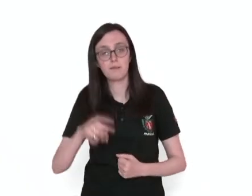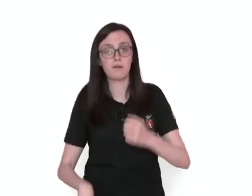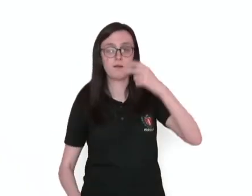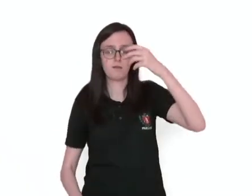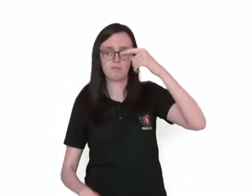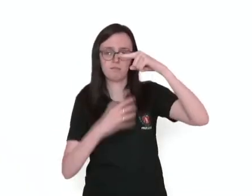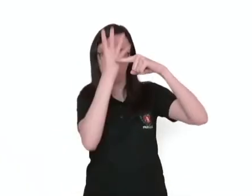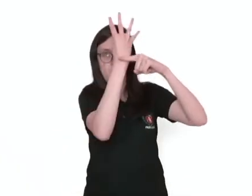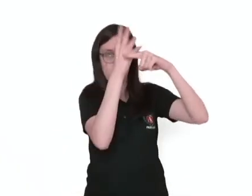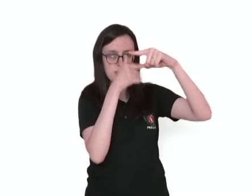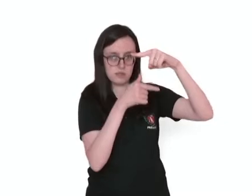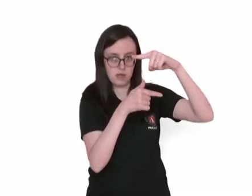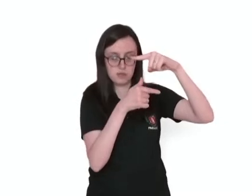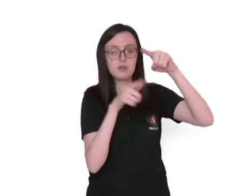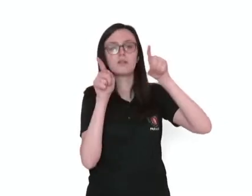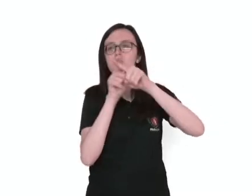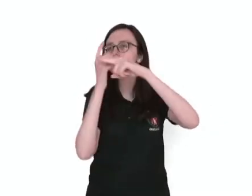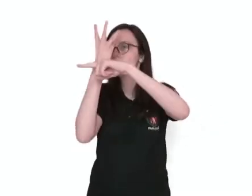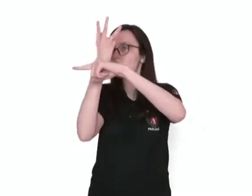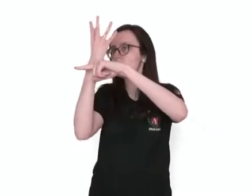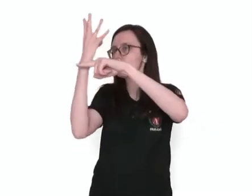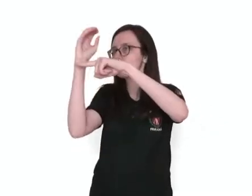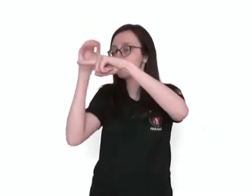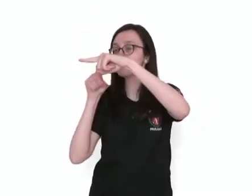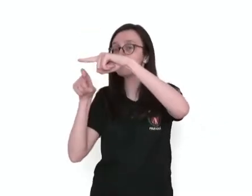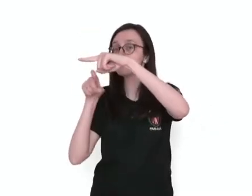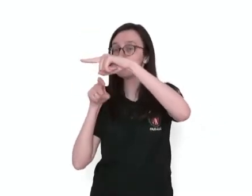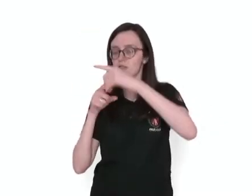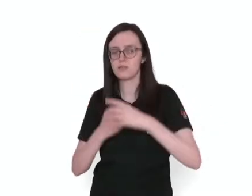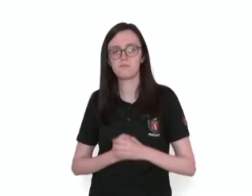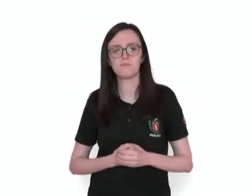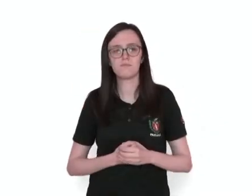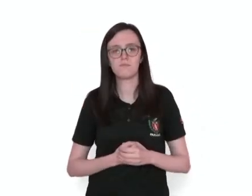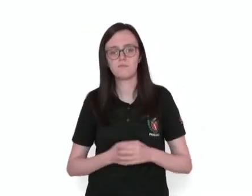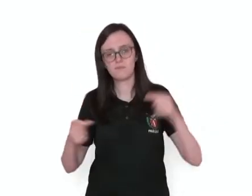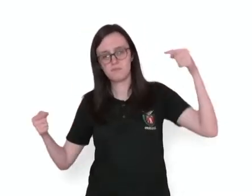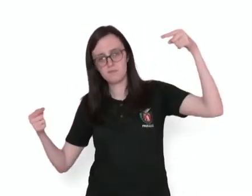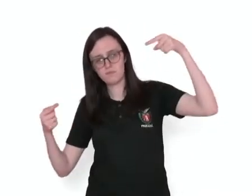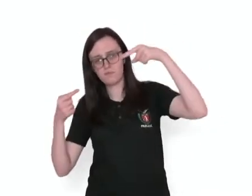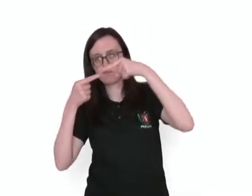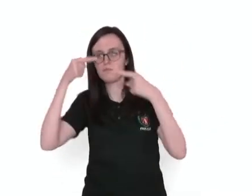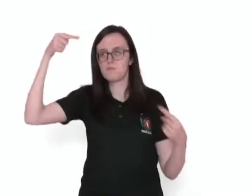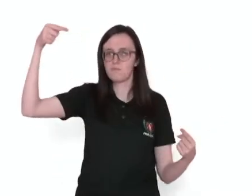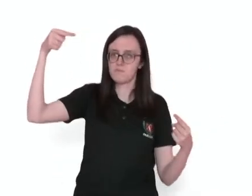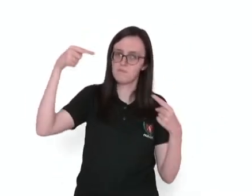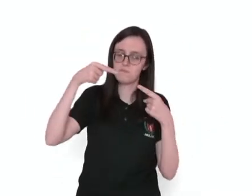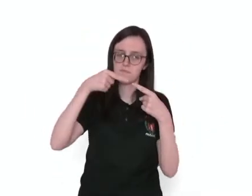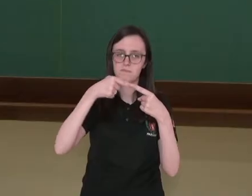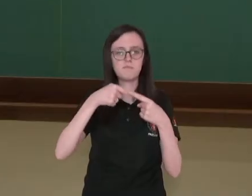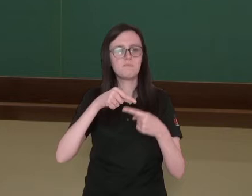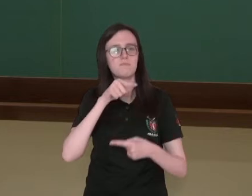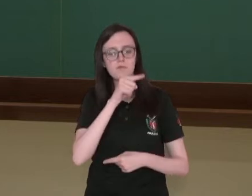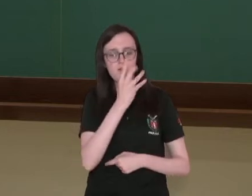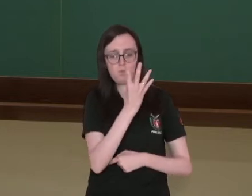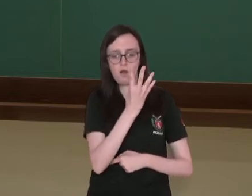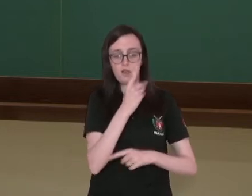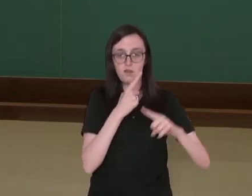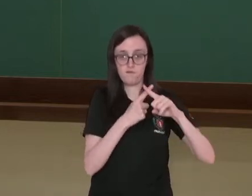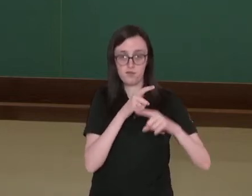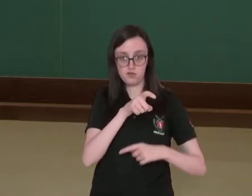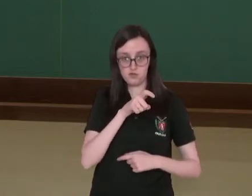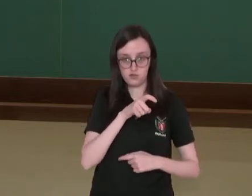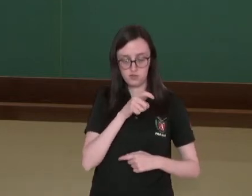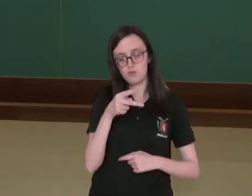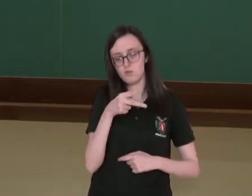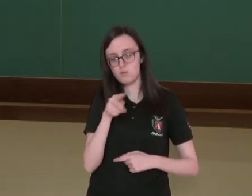7, assim como 340 está para x. Multiplicando cruzado, ficamos